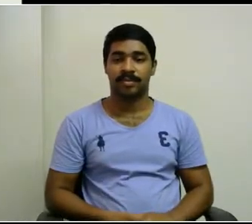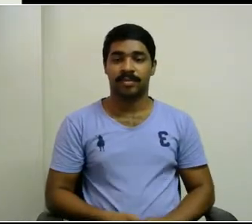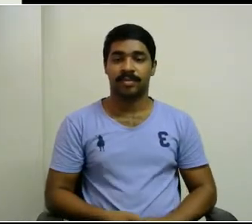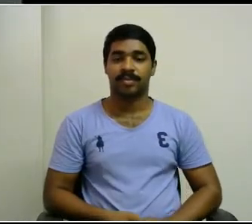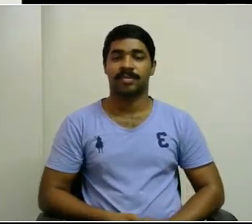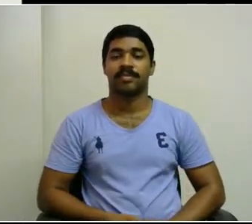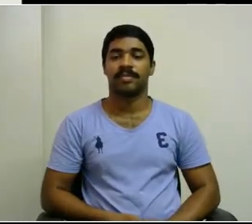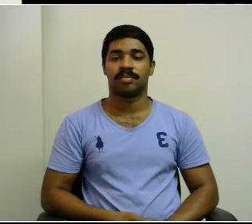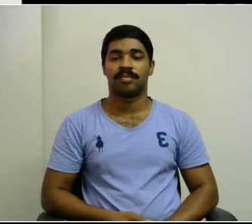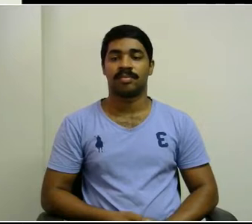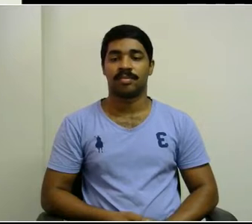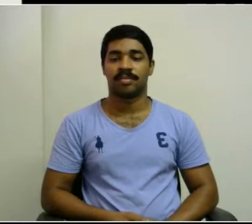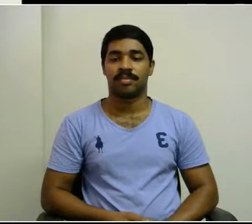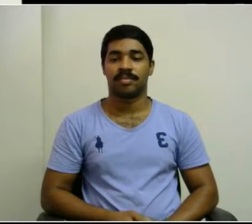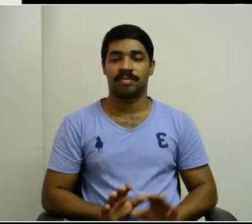Opa!